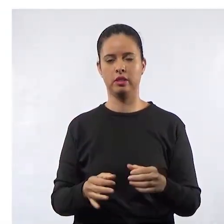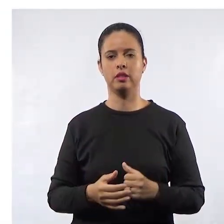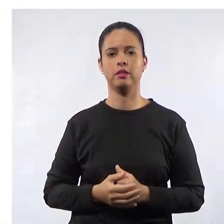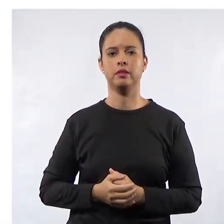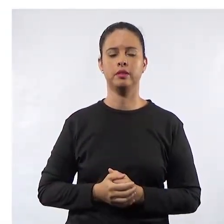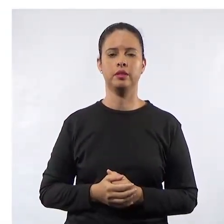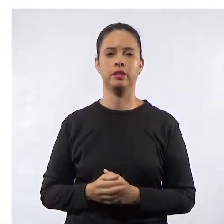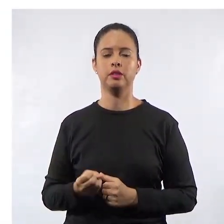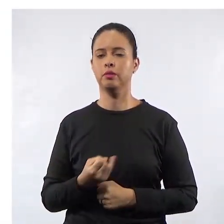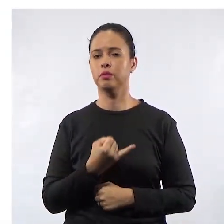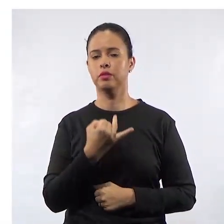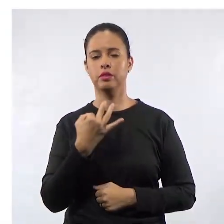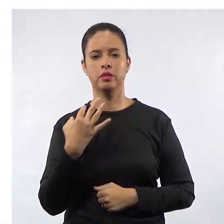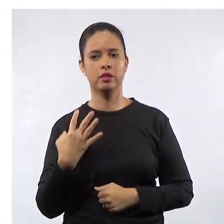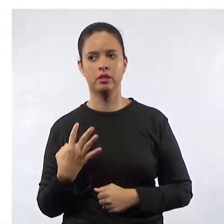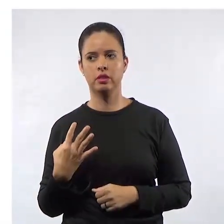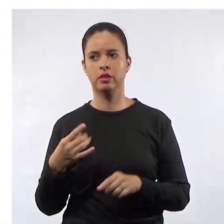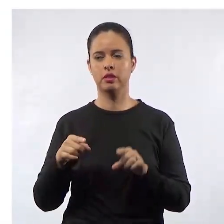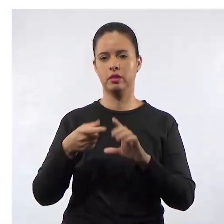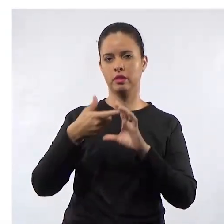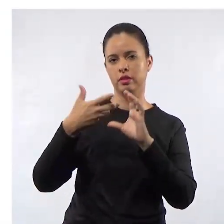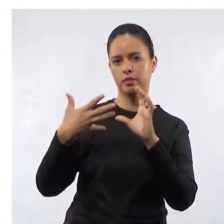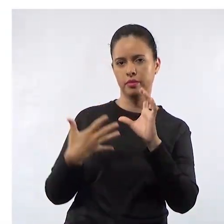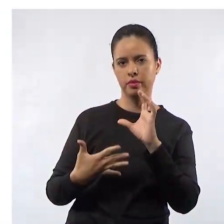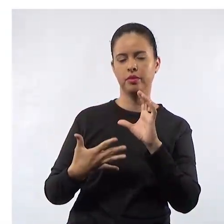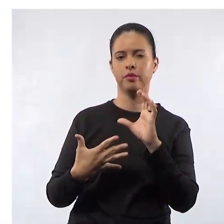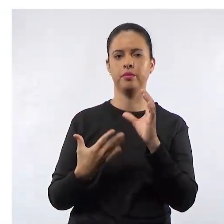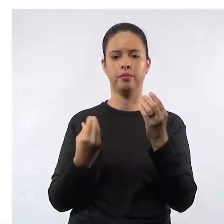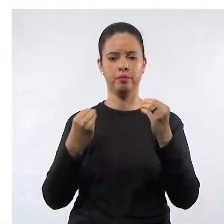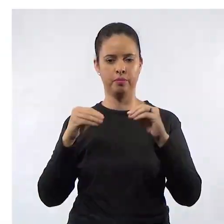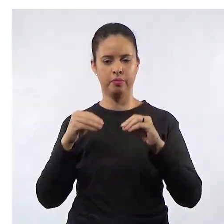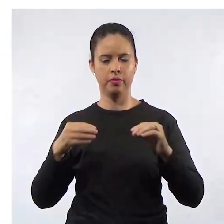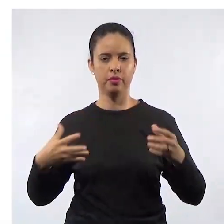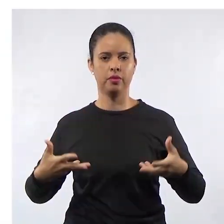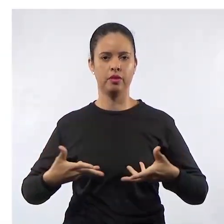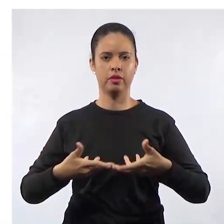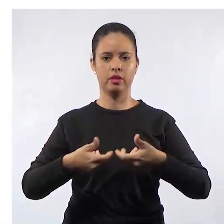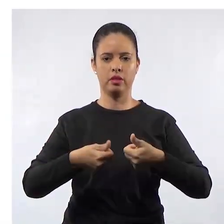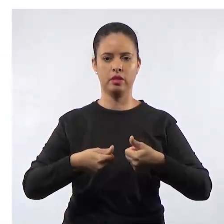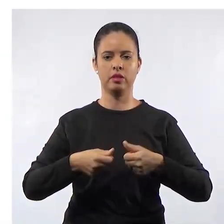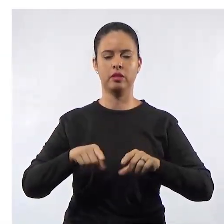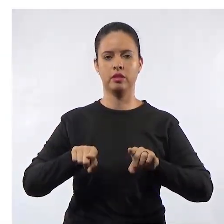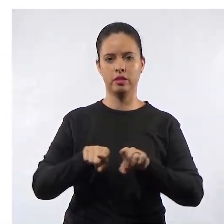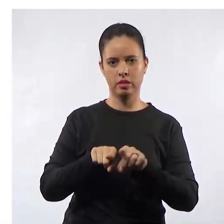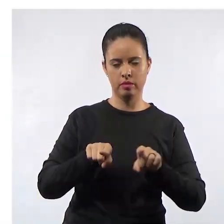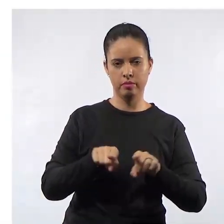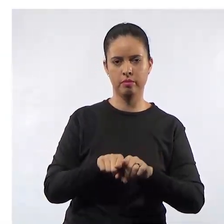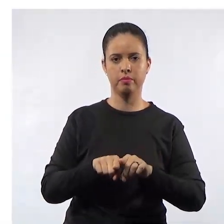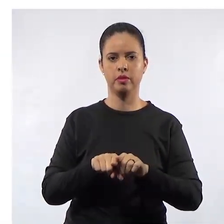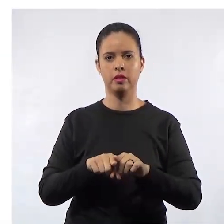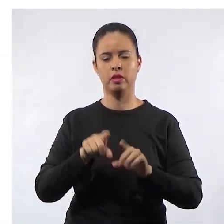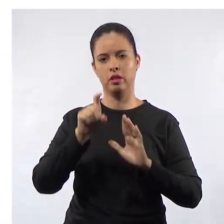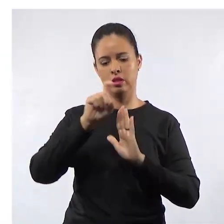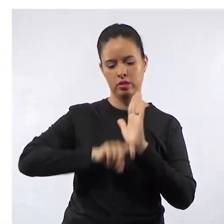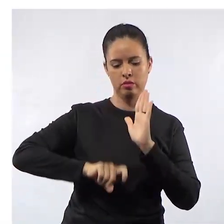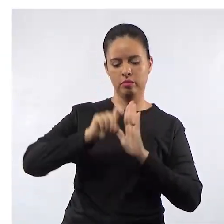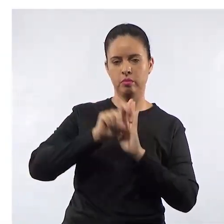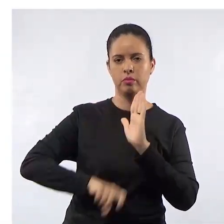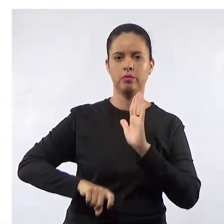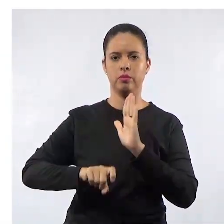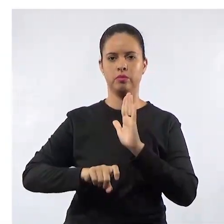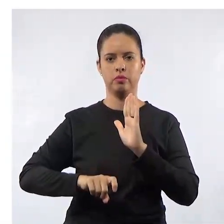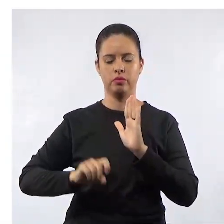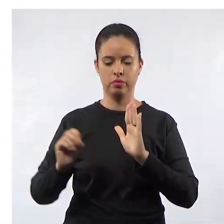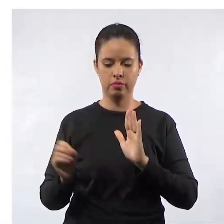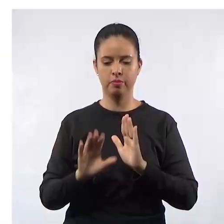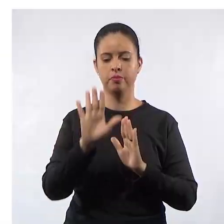com especificação correta, né, de quantidade, as características, a composição, a qualidade, os